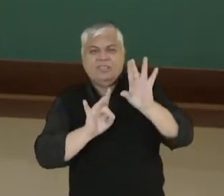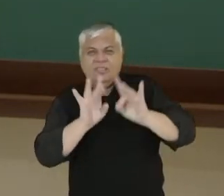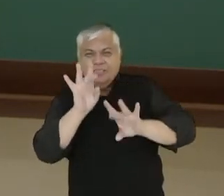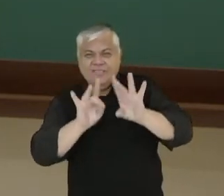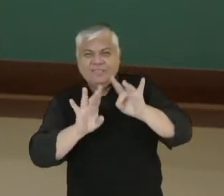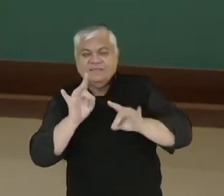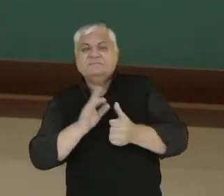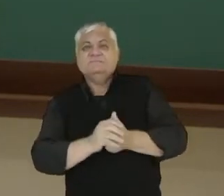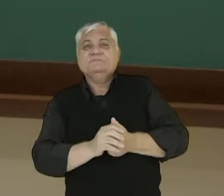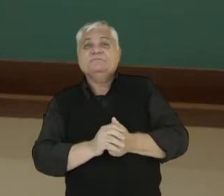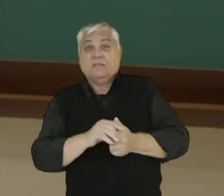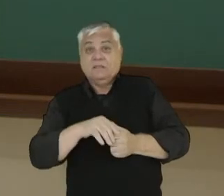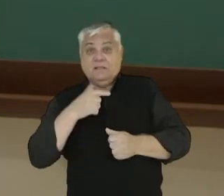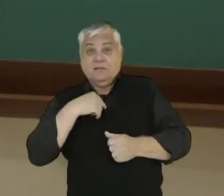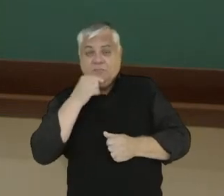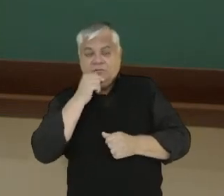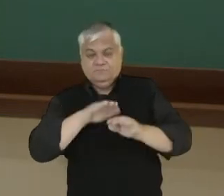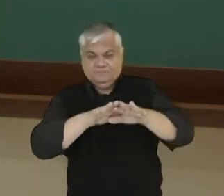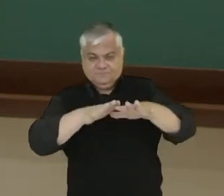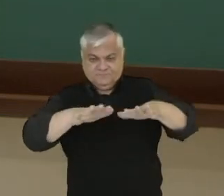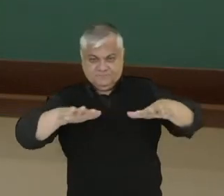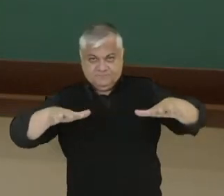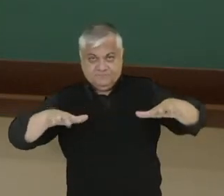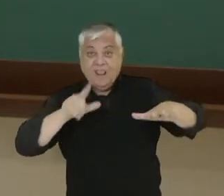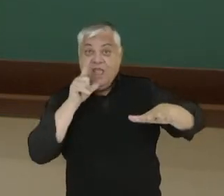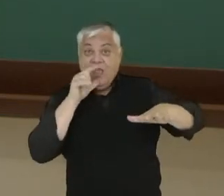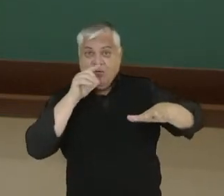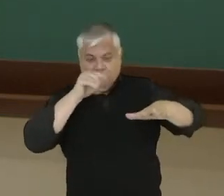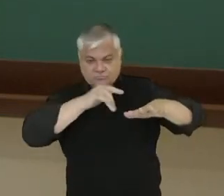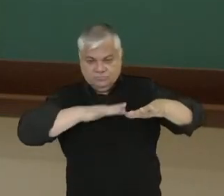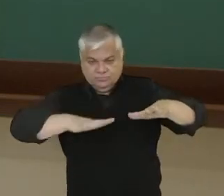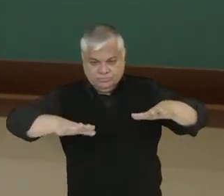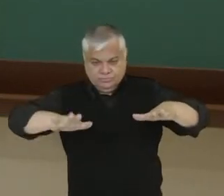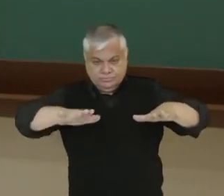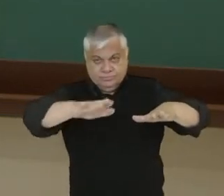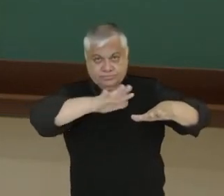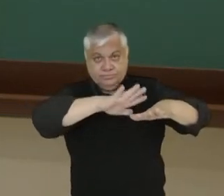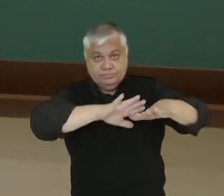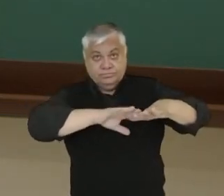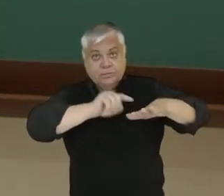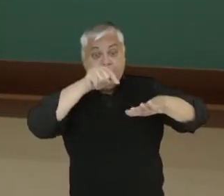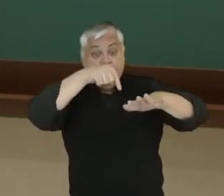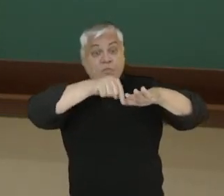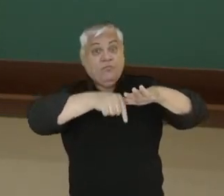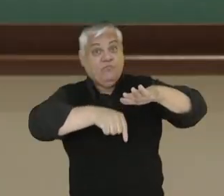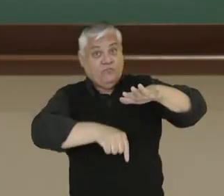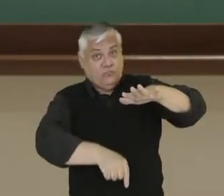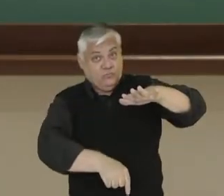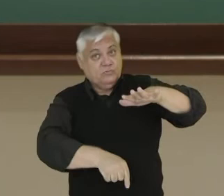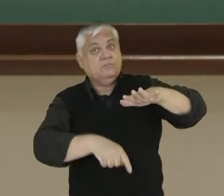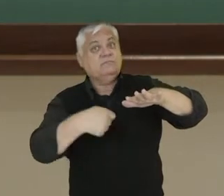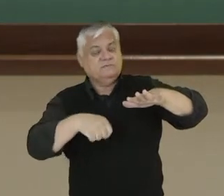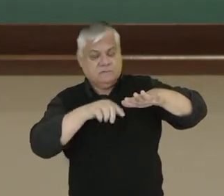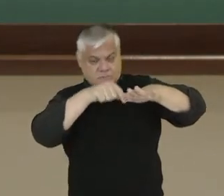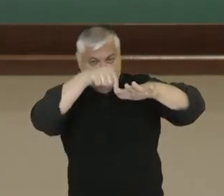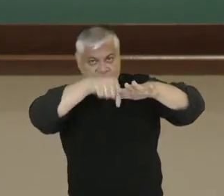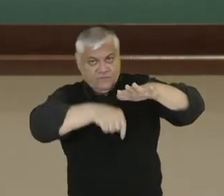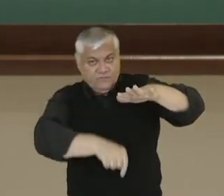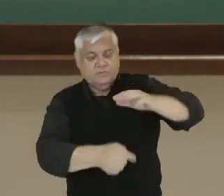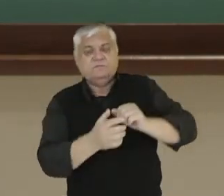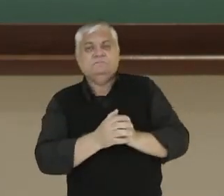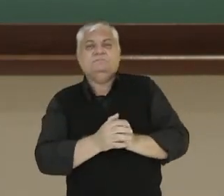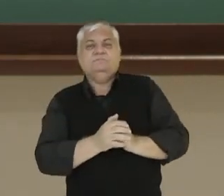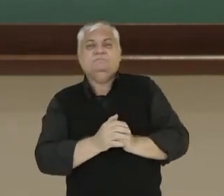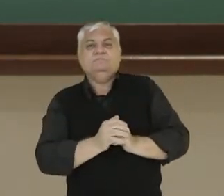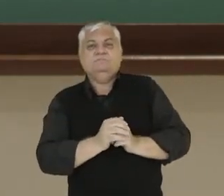dos líquidos, pessoal, numa superfície líquida, ela depende da profundidade. E é claro, eu quero que você pense de um modo bem